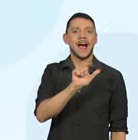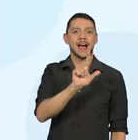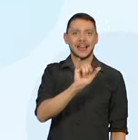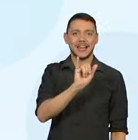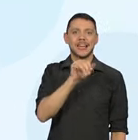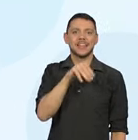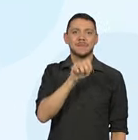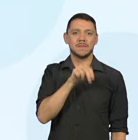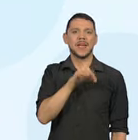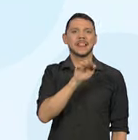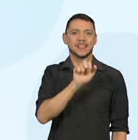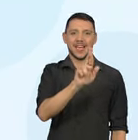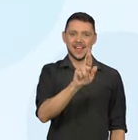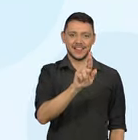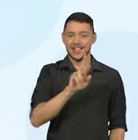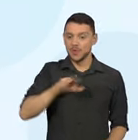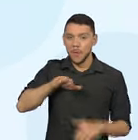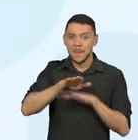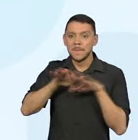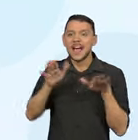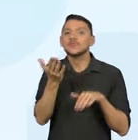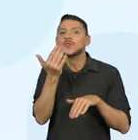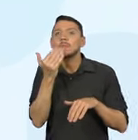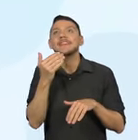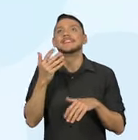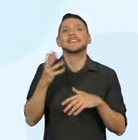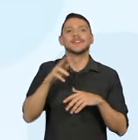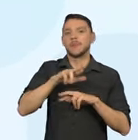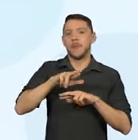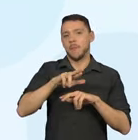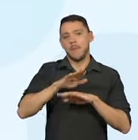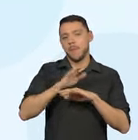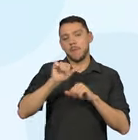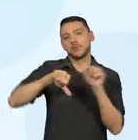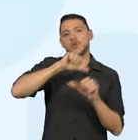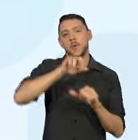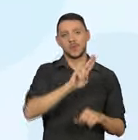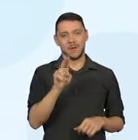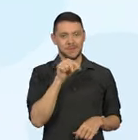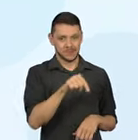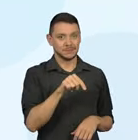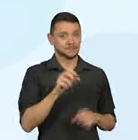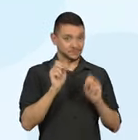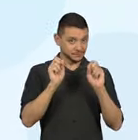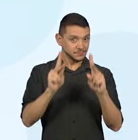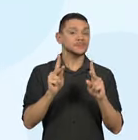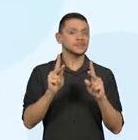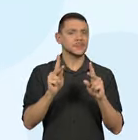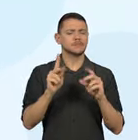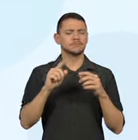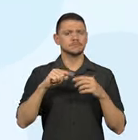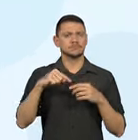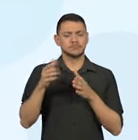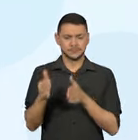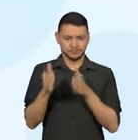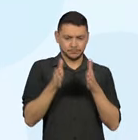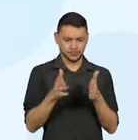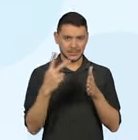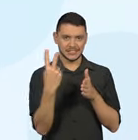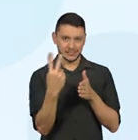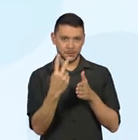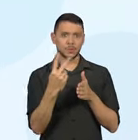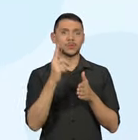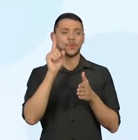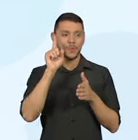bolo alimentar, tá bom? Depois disso, segunda etapa, vem a digestão